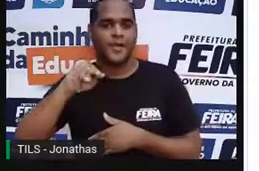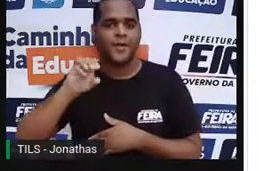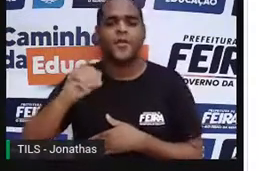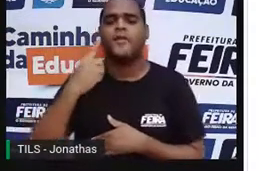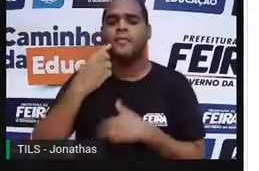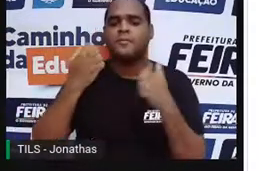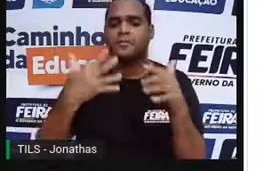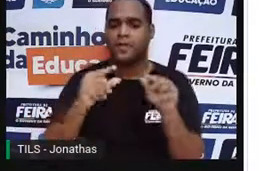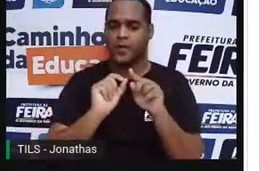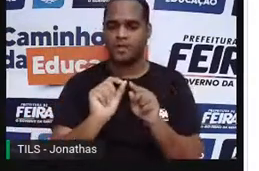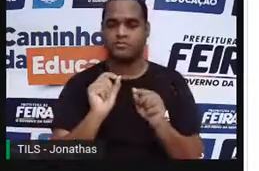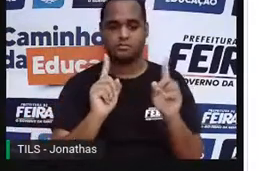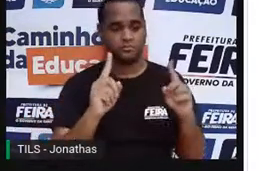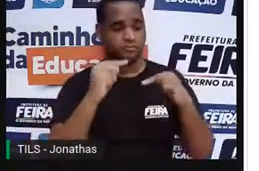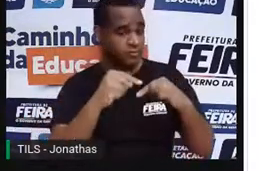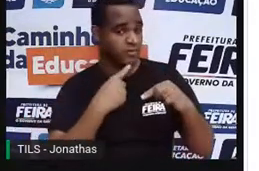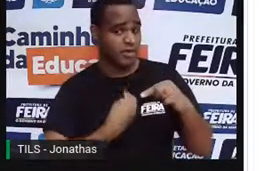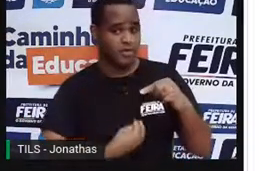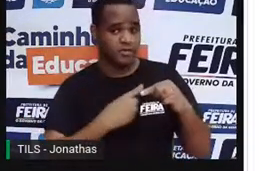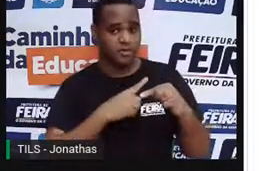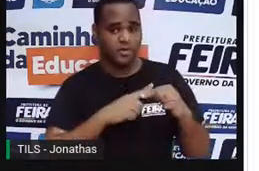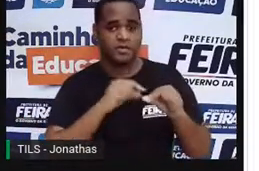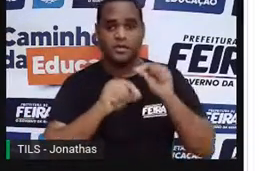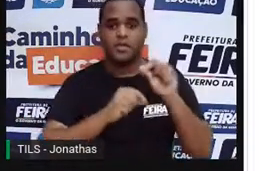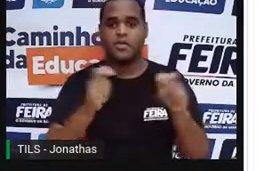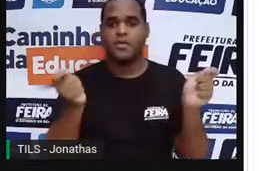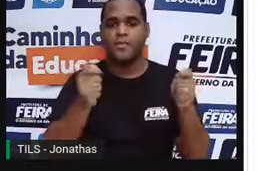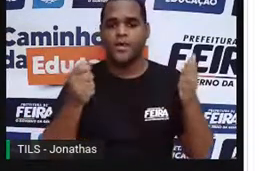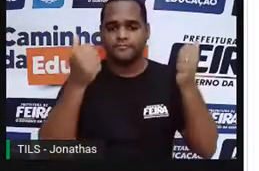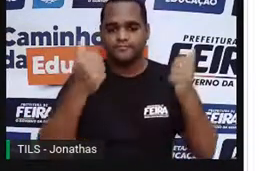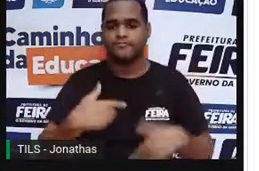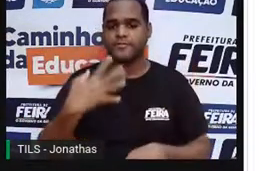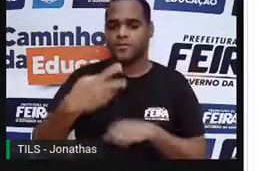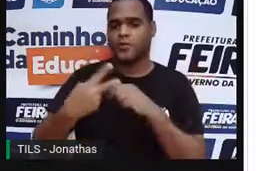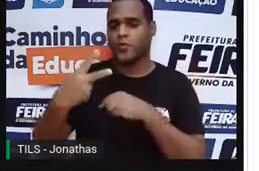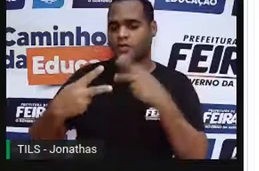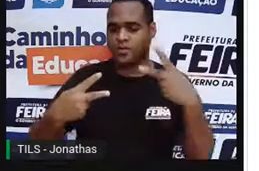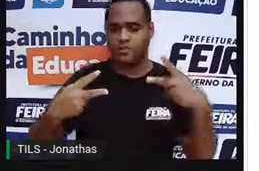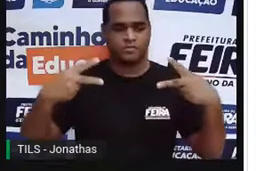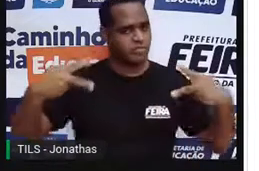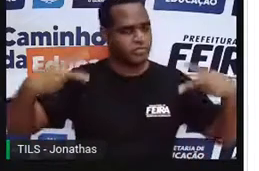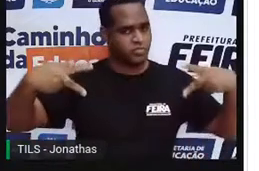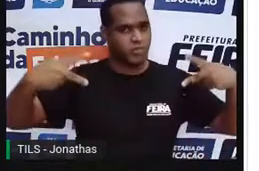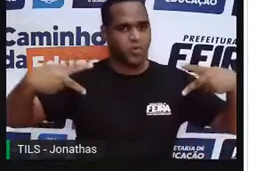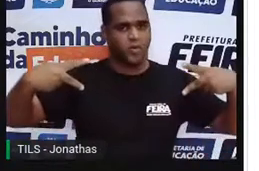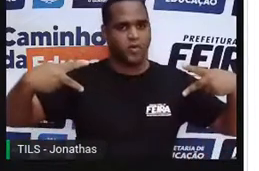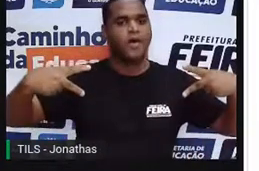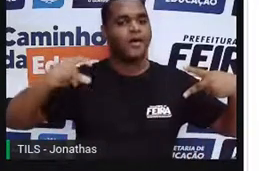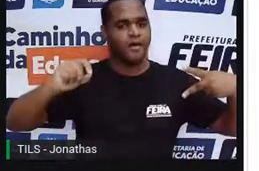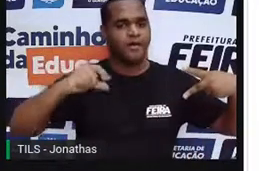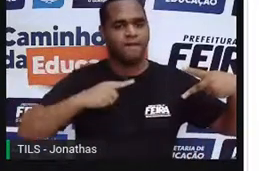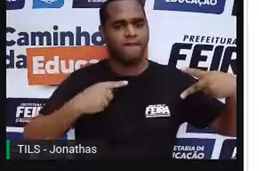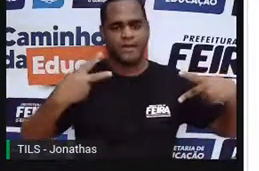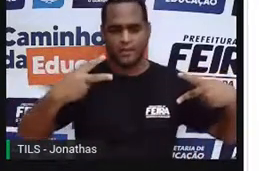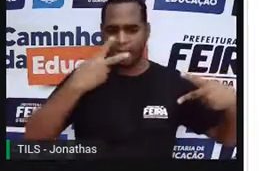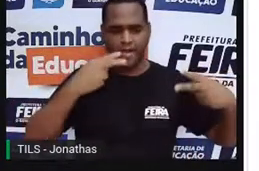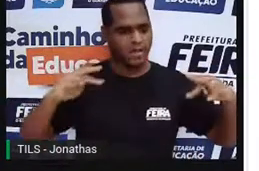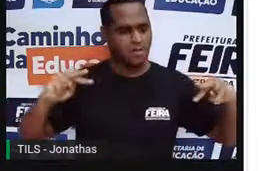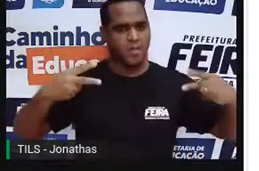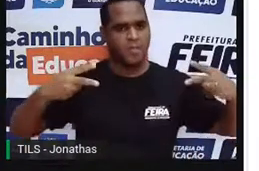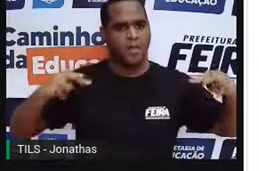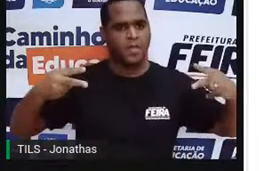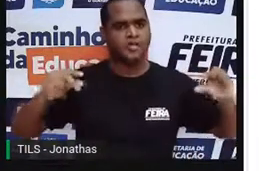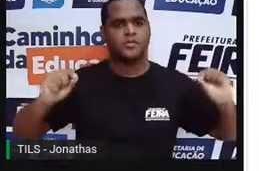são quadriláteros que possuem dois pares de lados Paralelos O que são